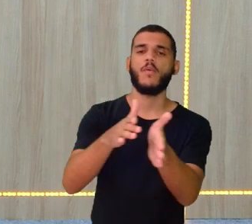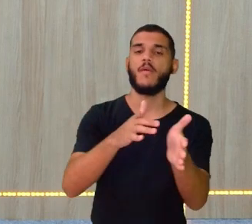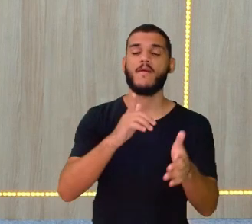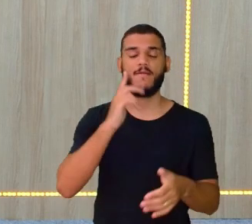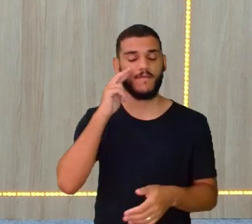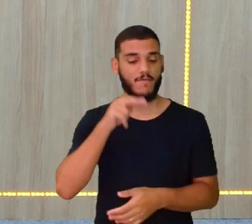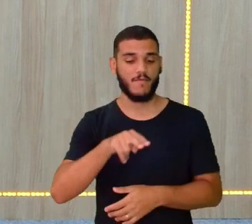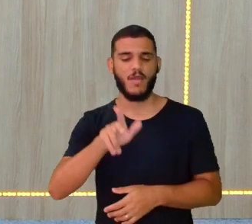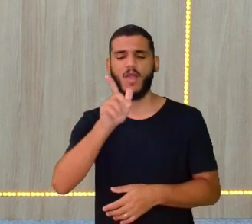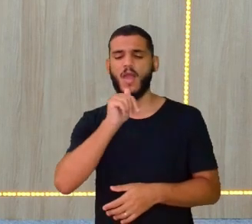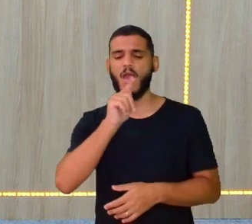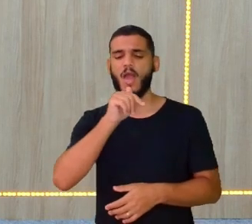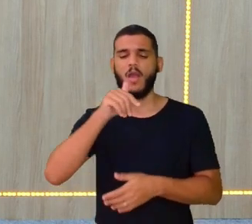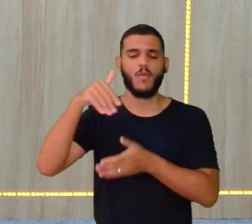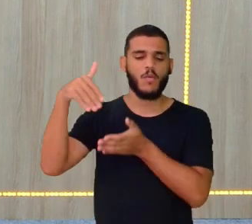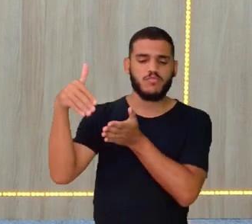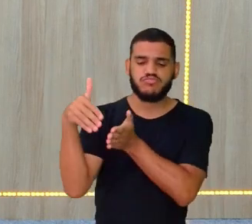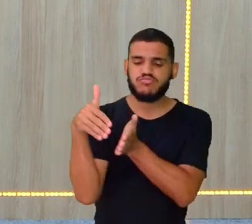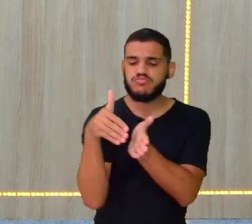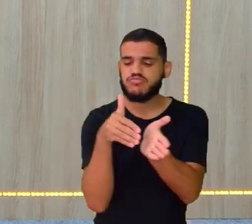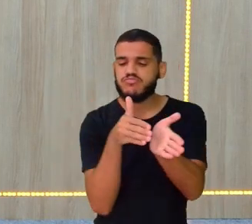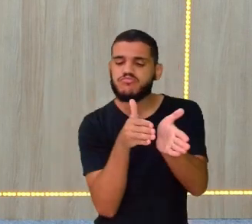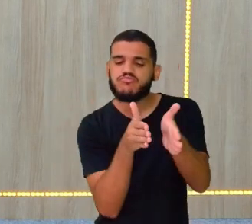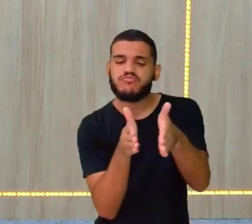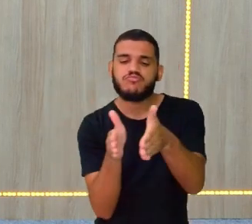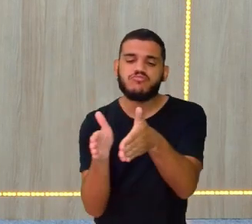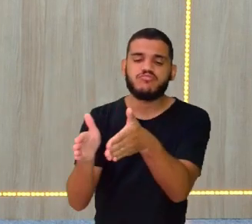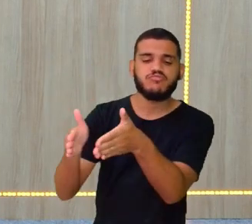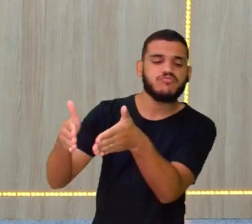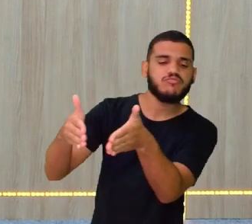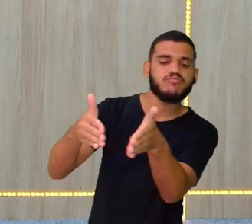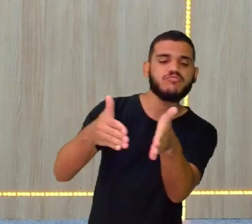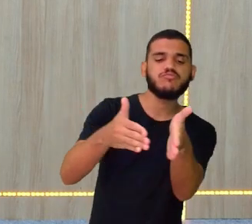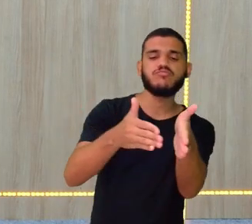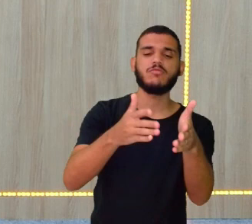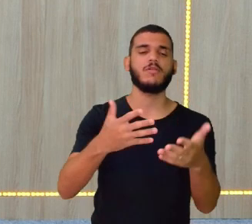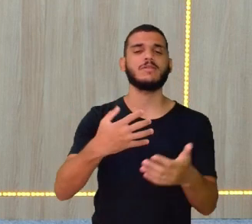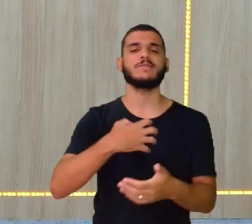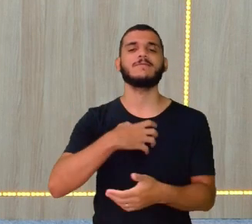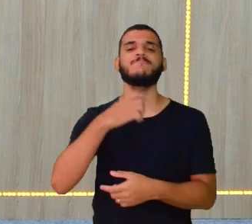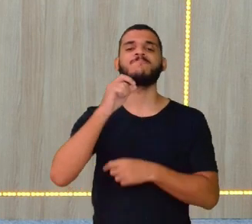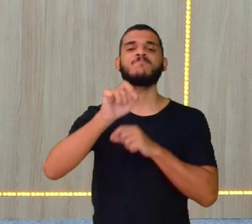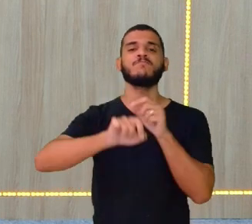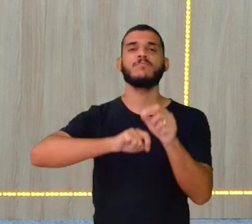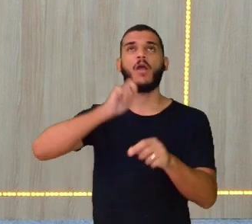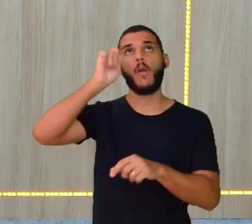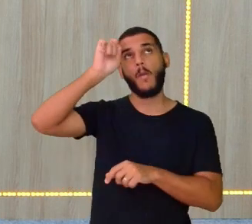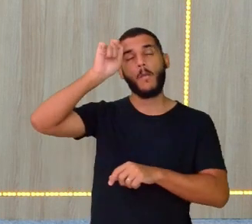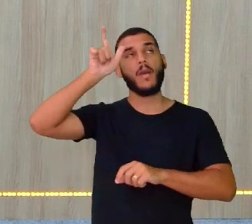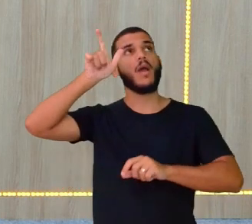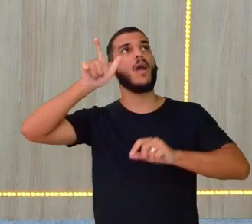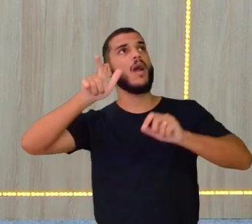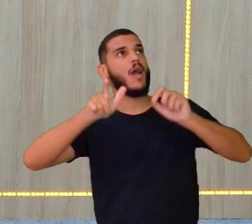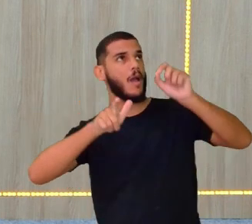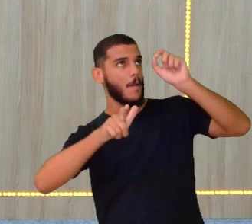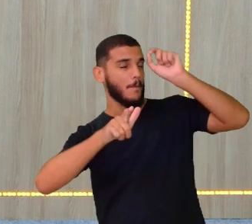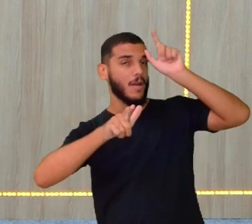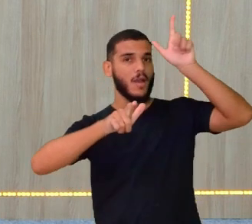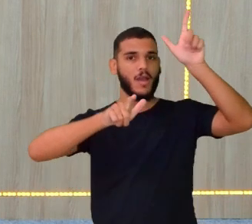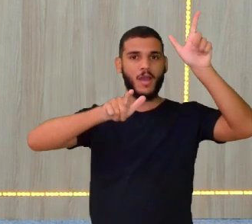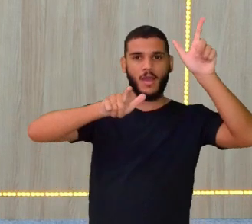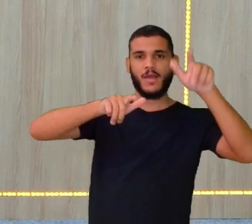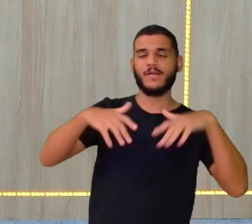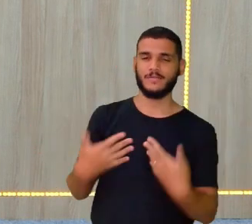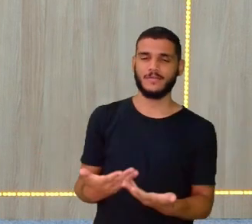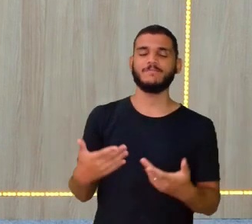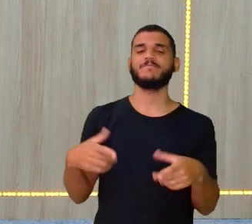da água, não é? Correndo no rio, ele tinha ideias, não é? E aí ele faz,